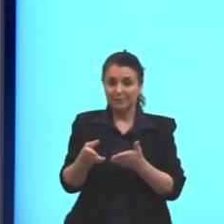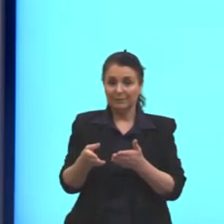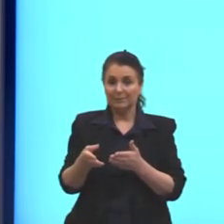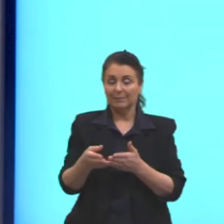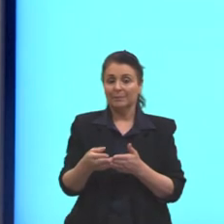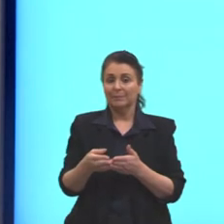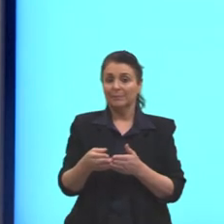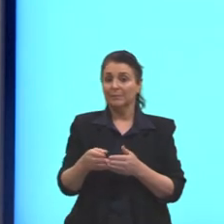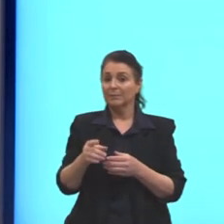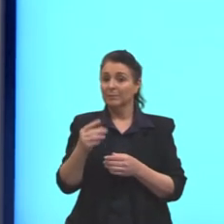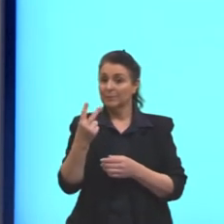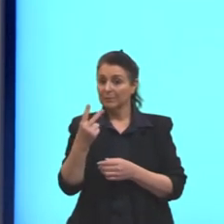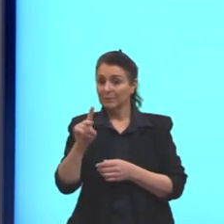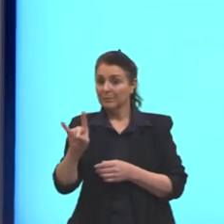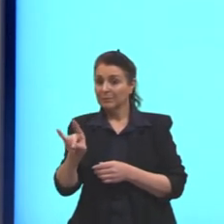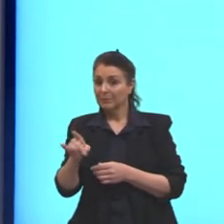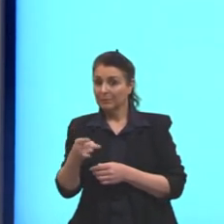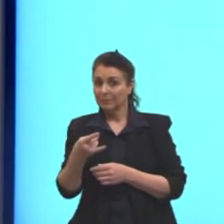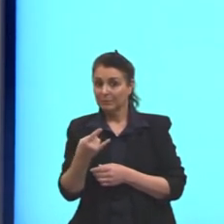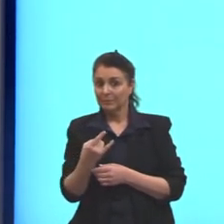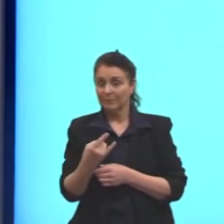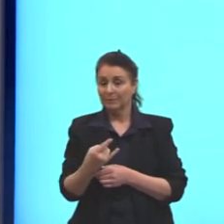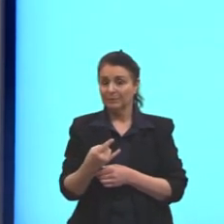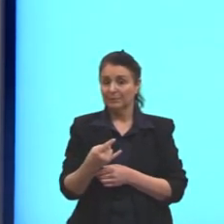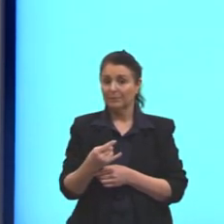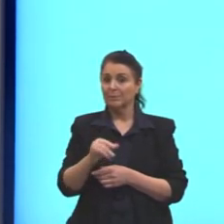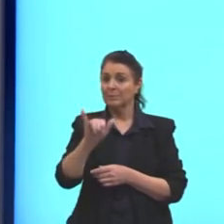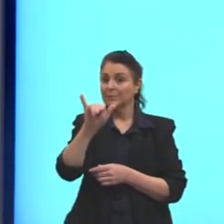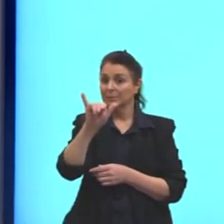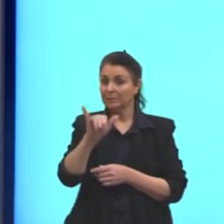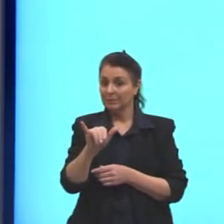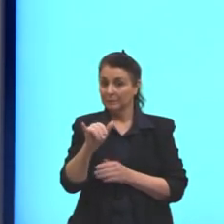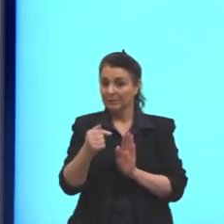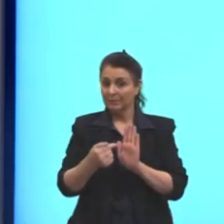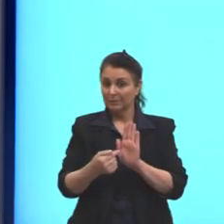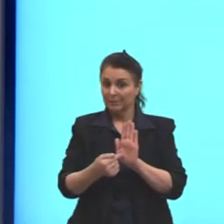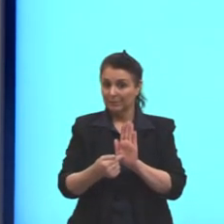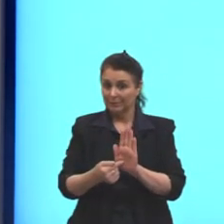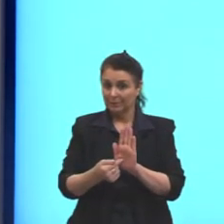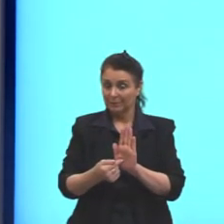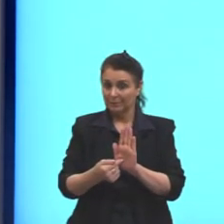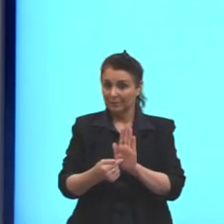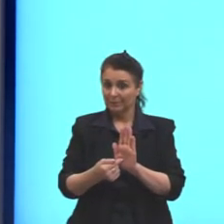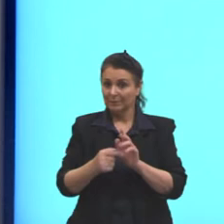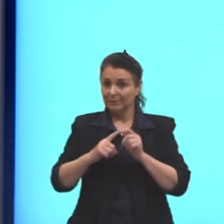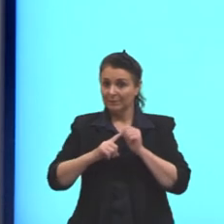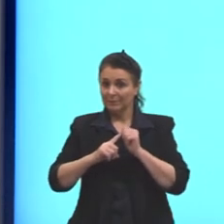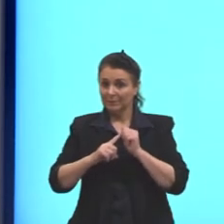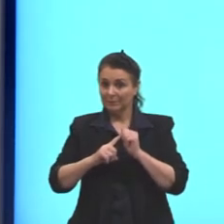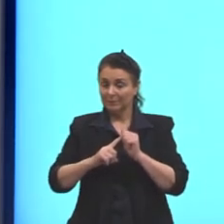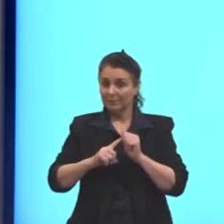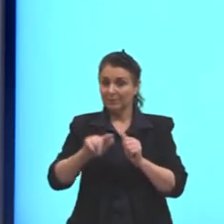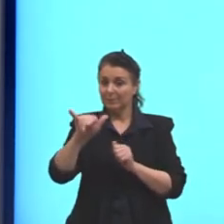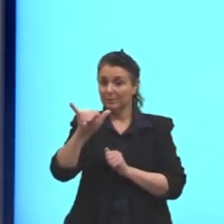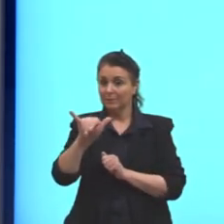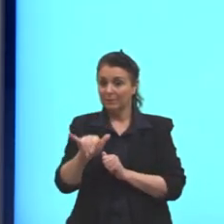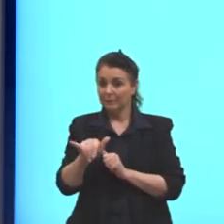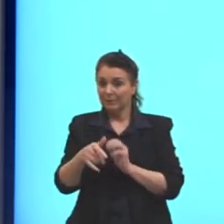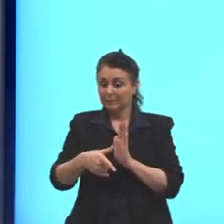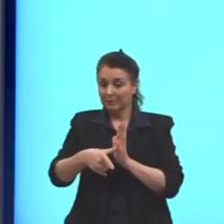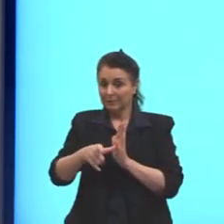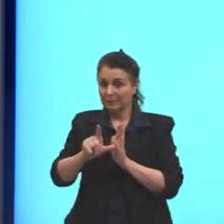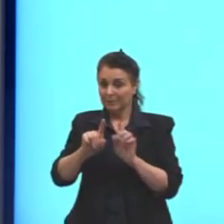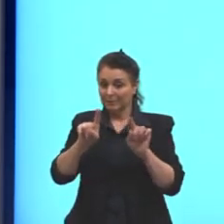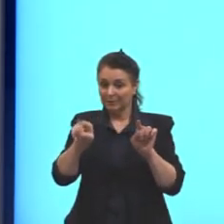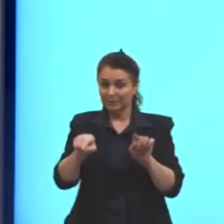nos dois últimos termos nós vamos colocar o y em evidência tá então Y ficou aqui antes do parênteses